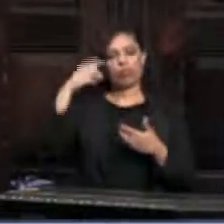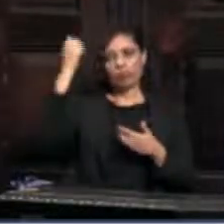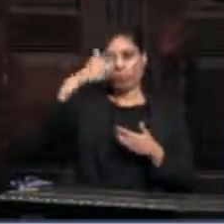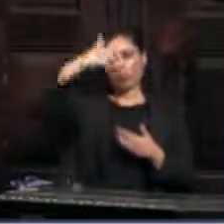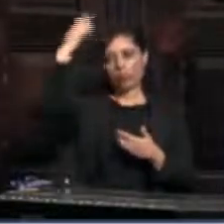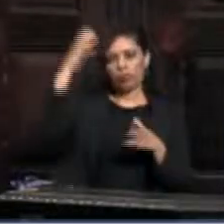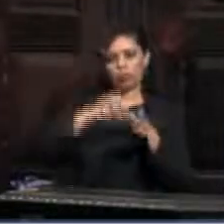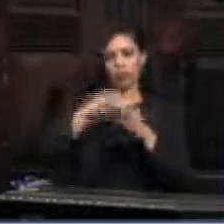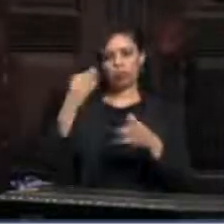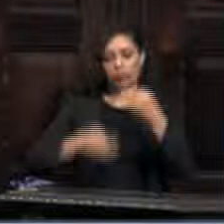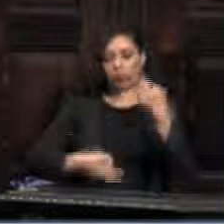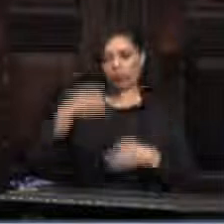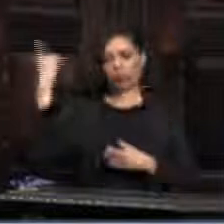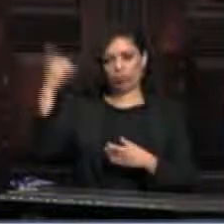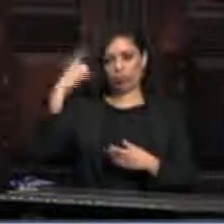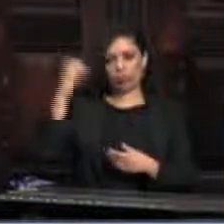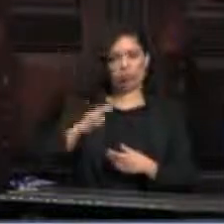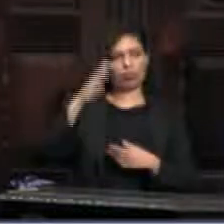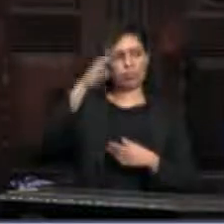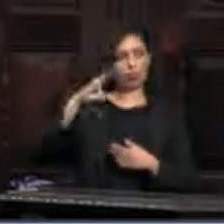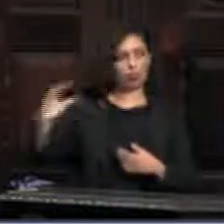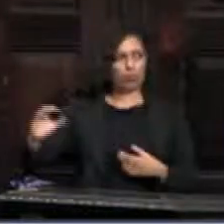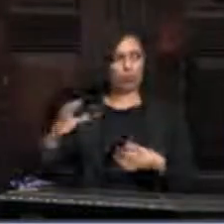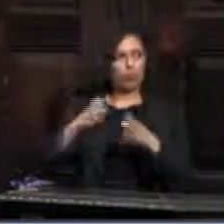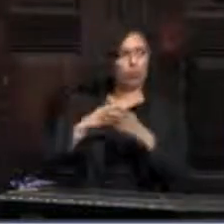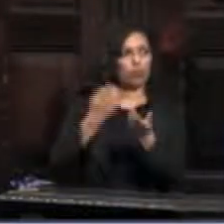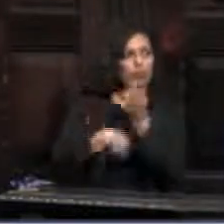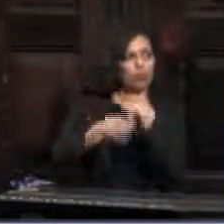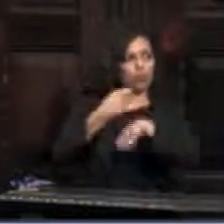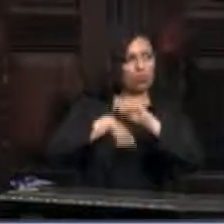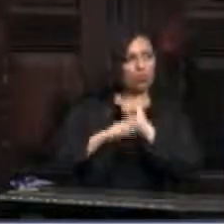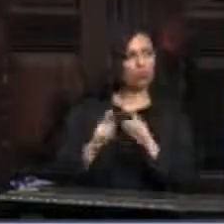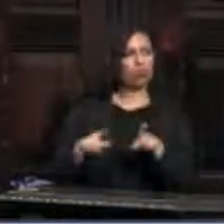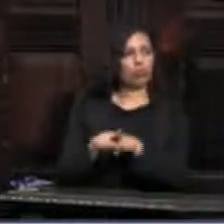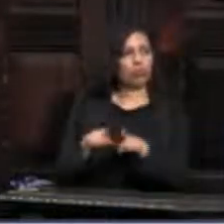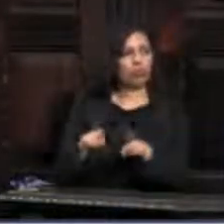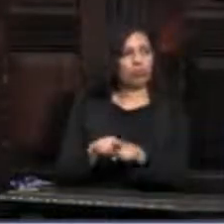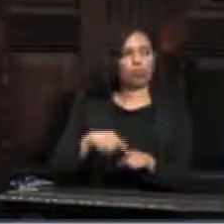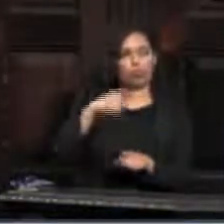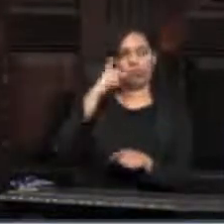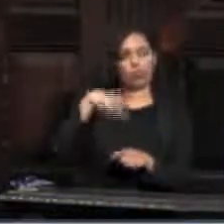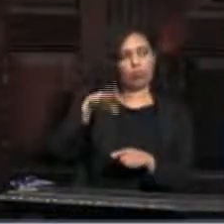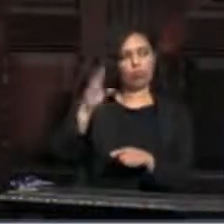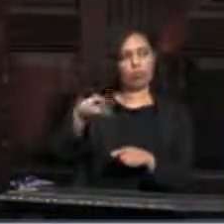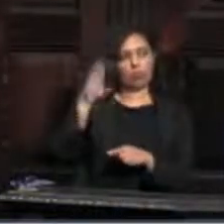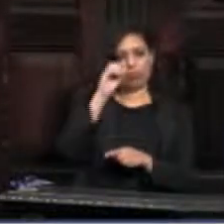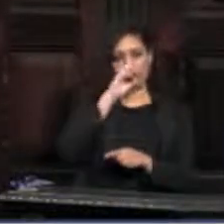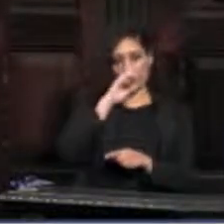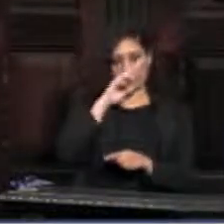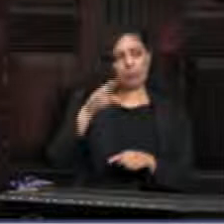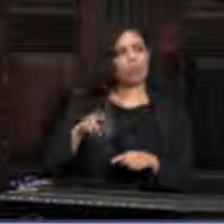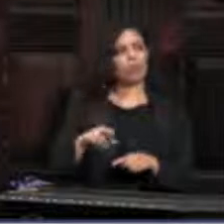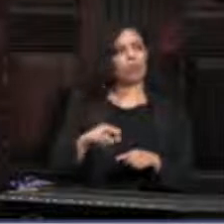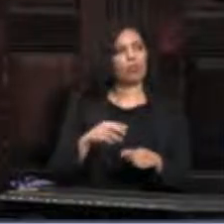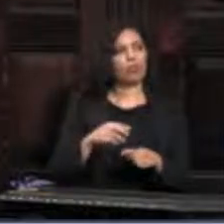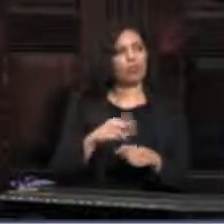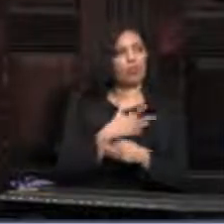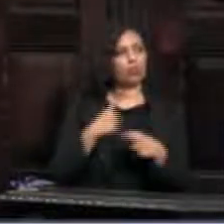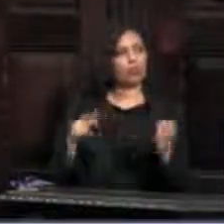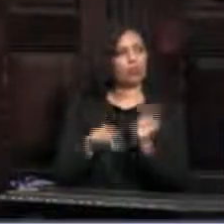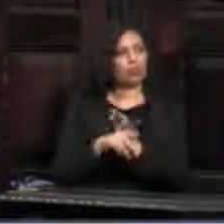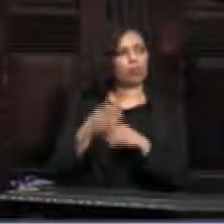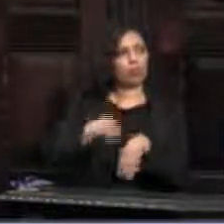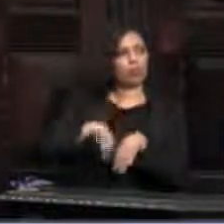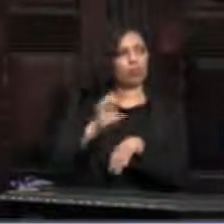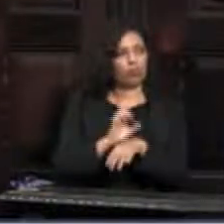Constituição e Justiça, deputado Valdeque Carneiro pela Comissão de Economia e deputado Paulo Ramos pela Comissão de Servidores Públicos.